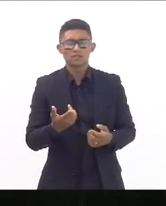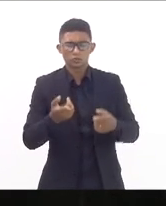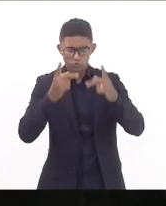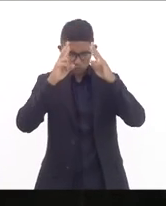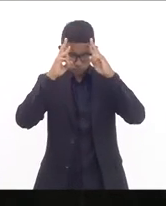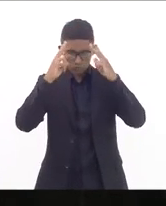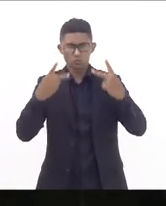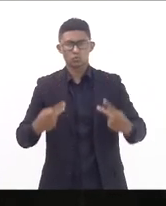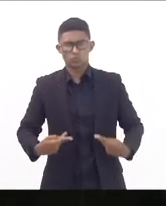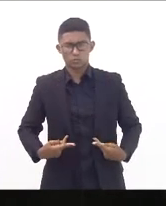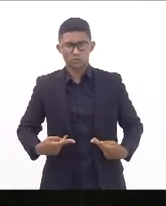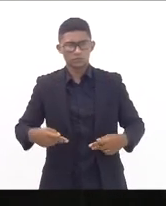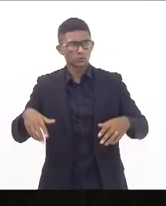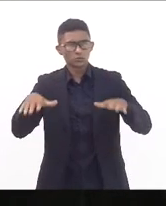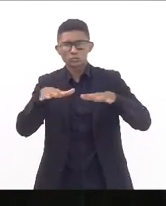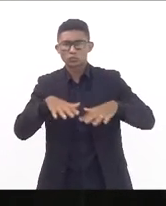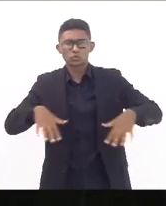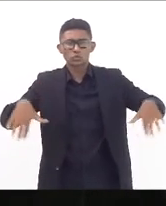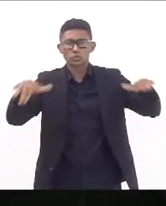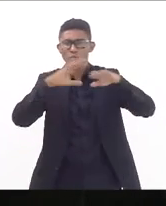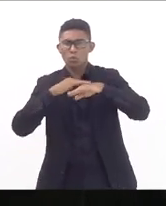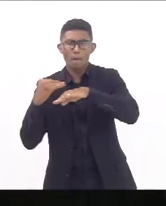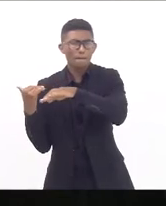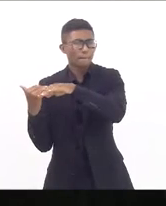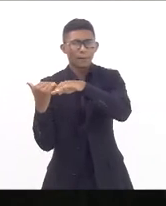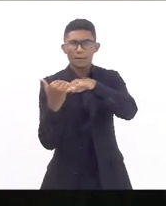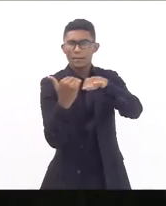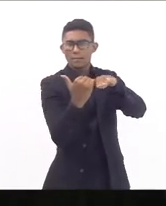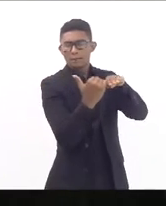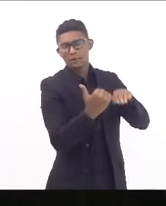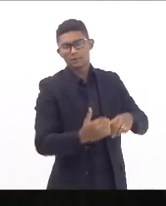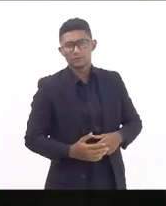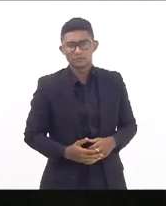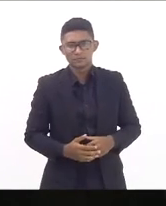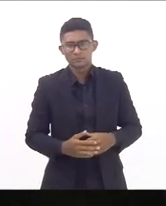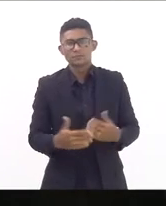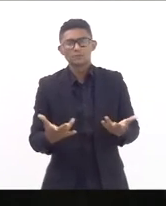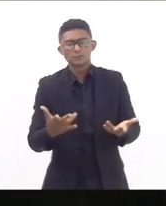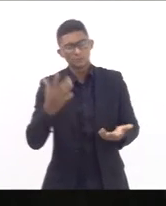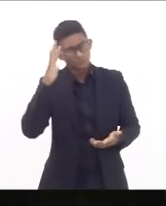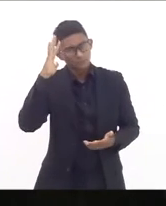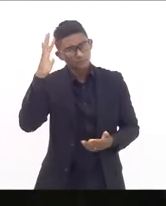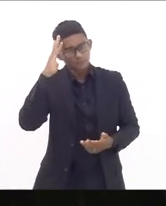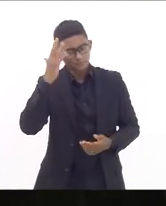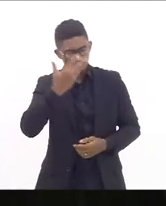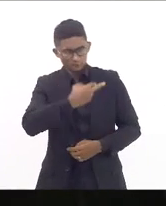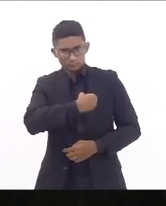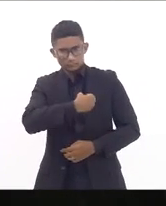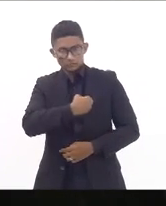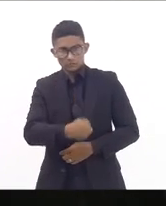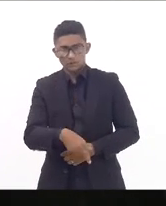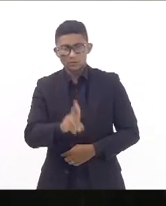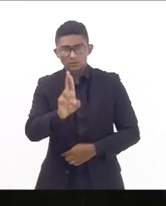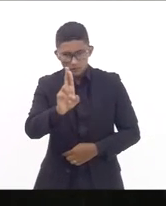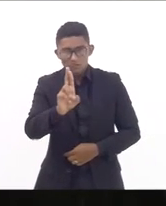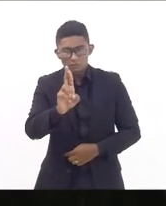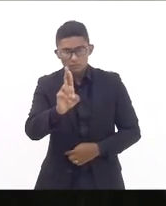humanistas. Aliás, a base de qualquer boa religião é o